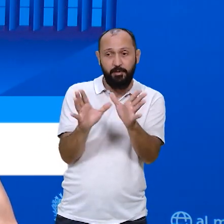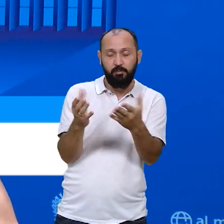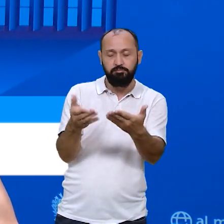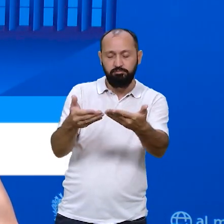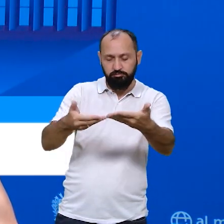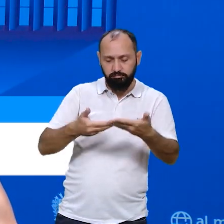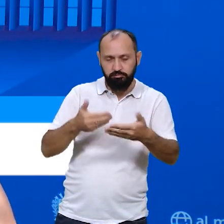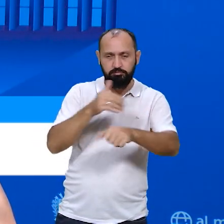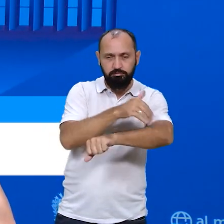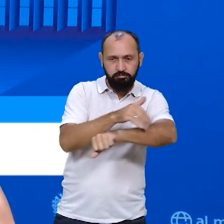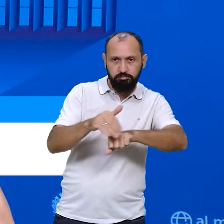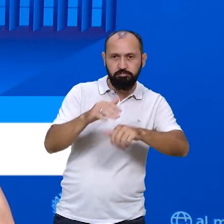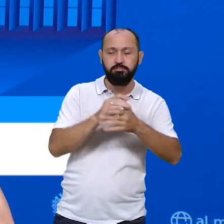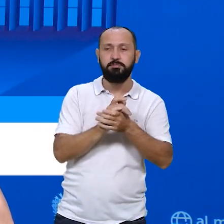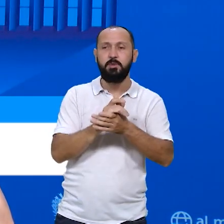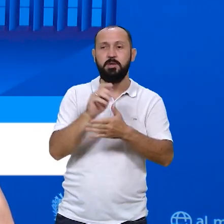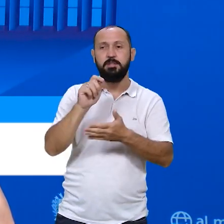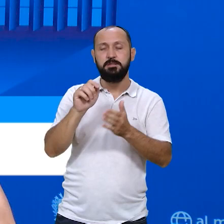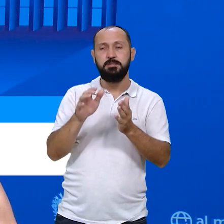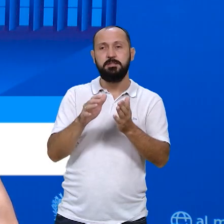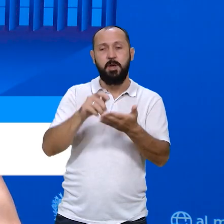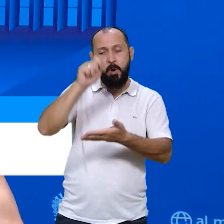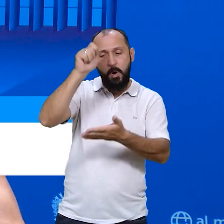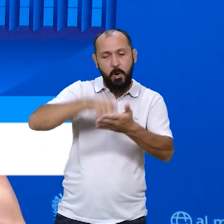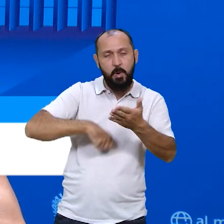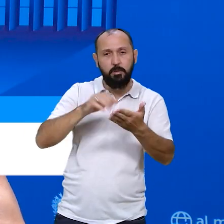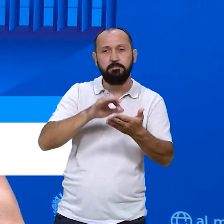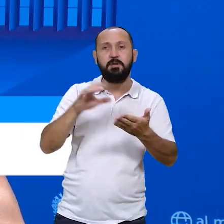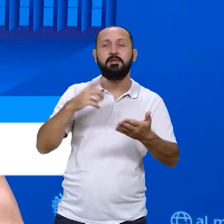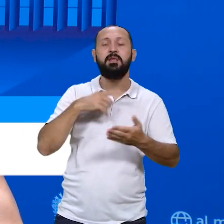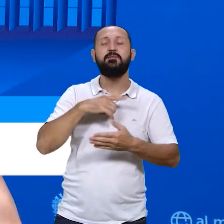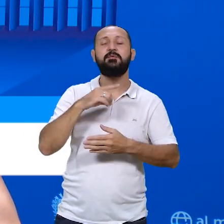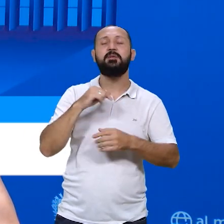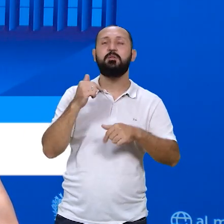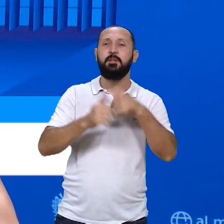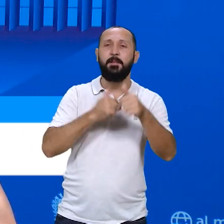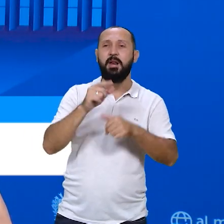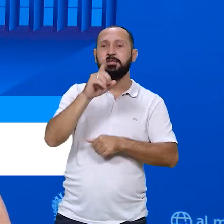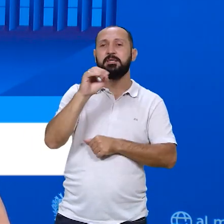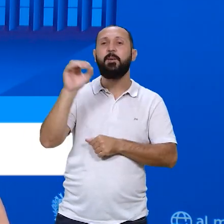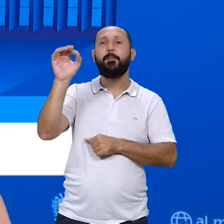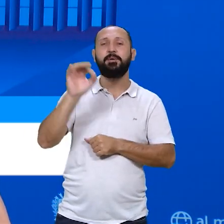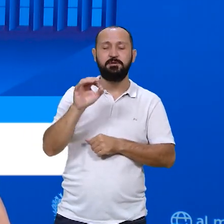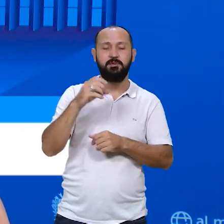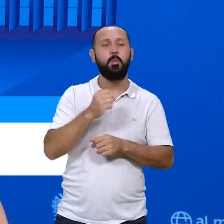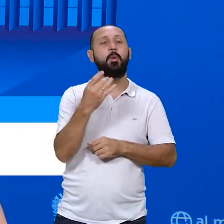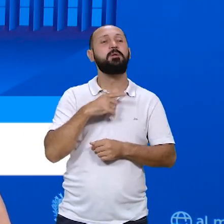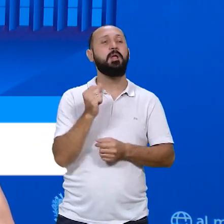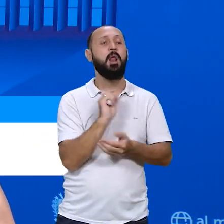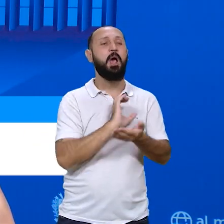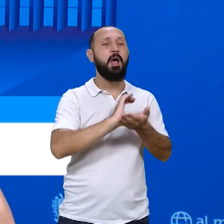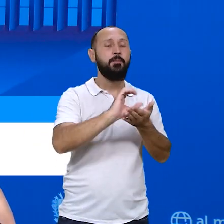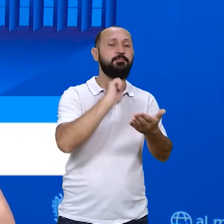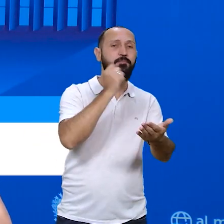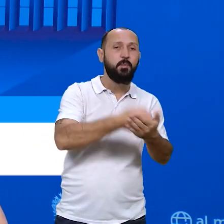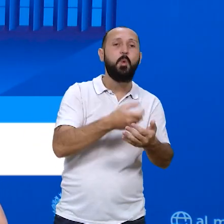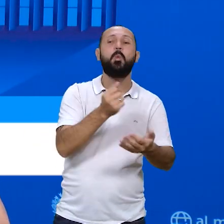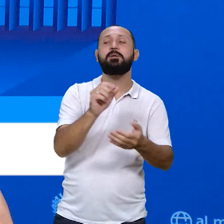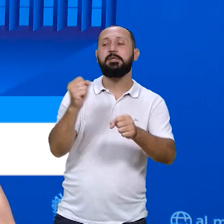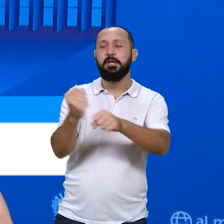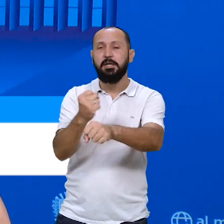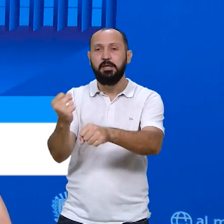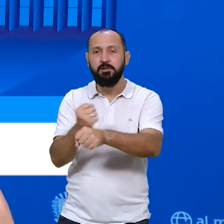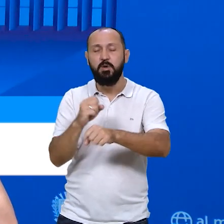Ela recebeu a concessão. O contrato de concessão previa a execução total. Quanto que ela